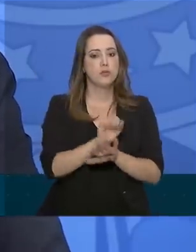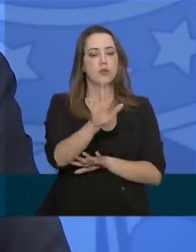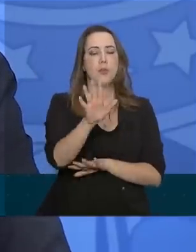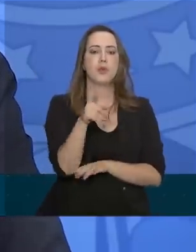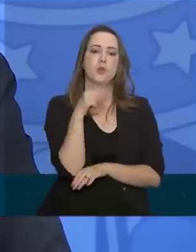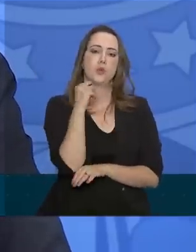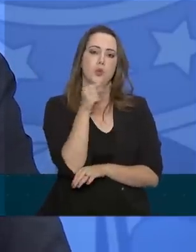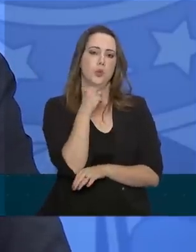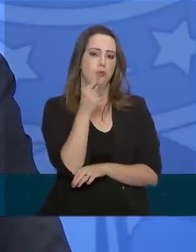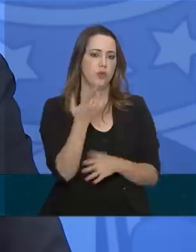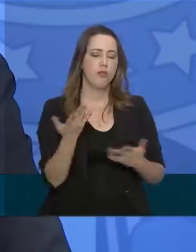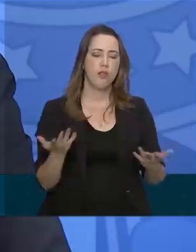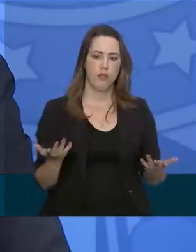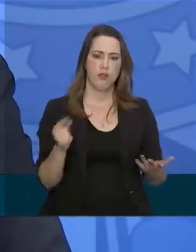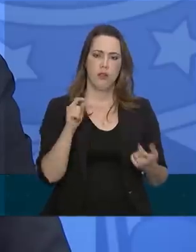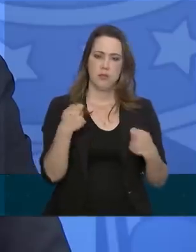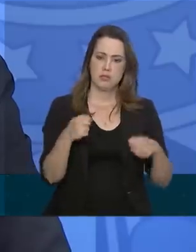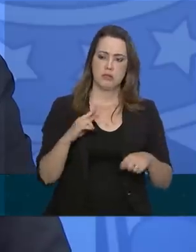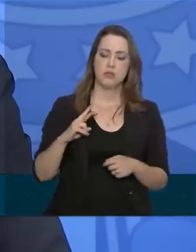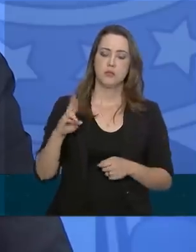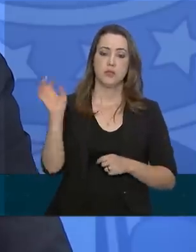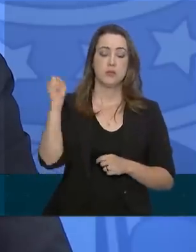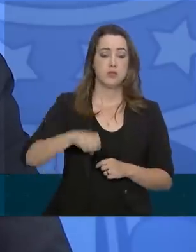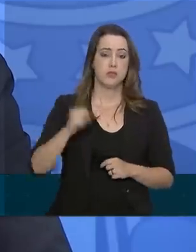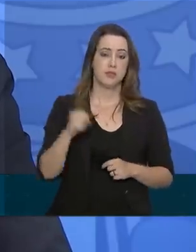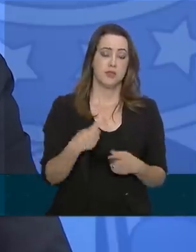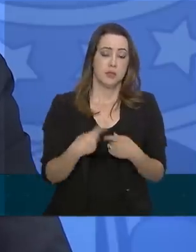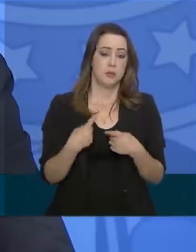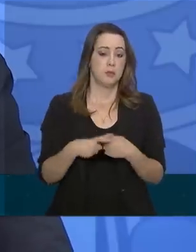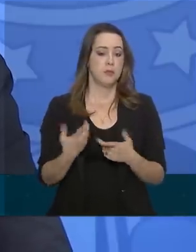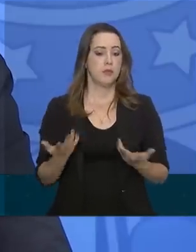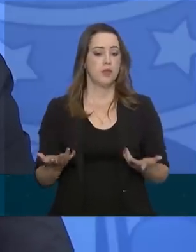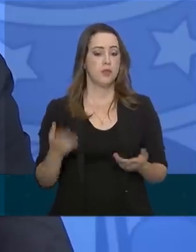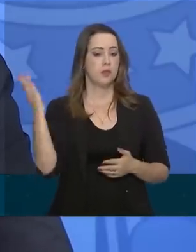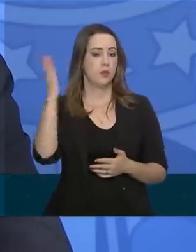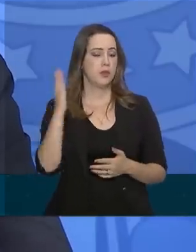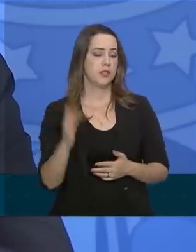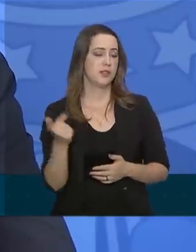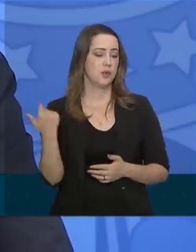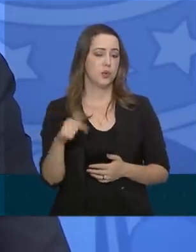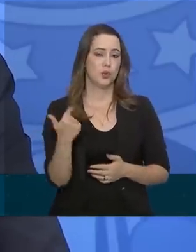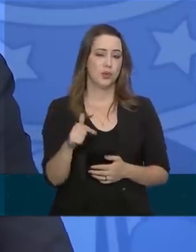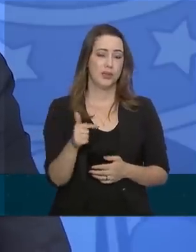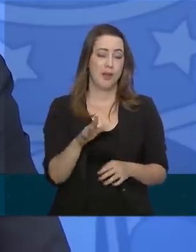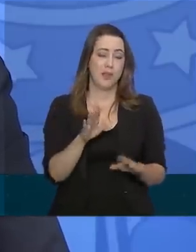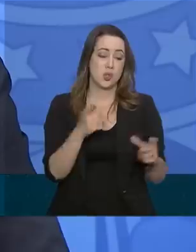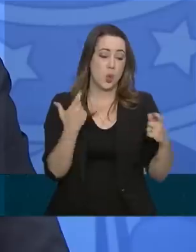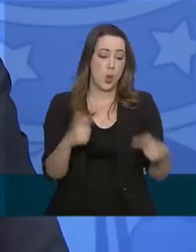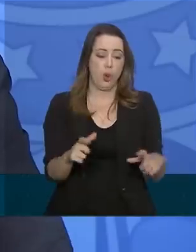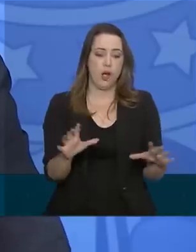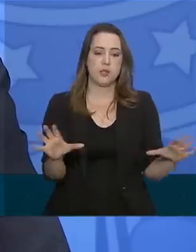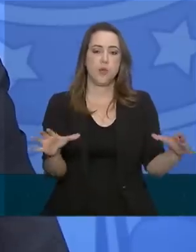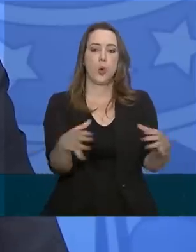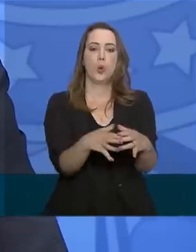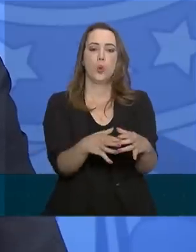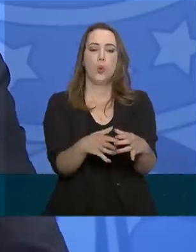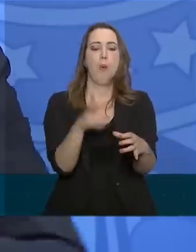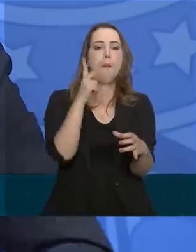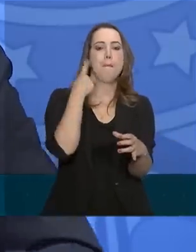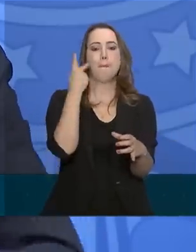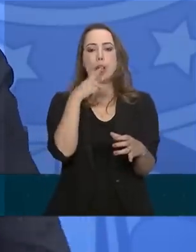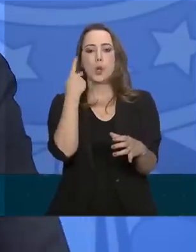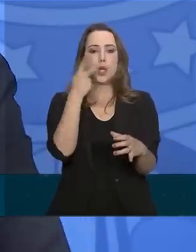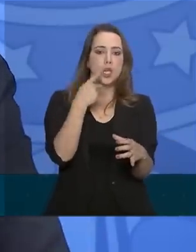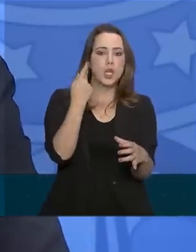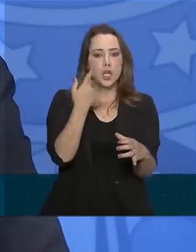têm que ser responsabilizado assim porque num mundo o brasil não tem mais espaço para grupos fazer política